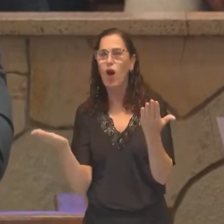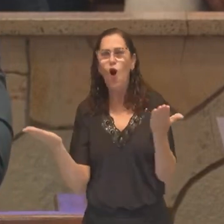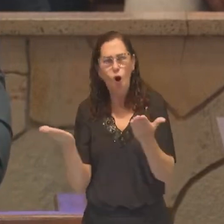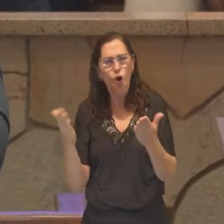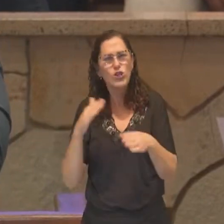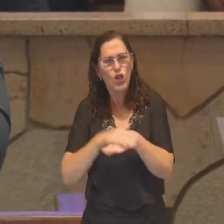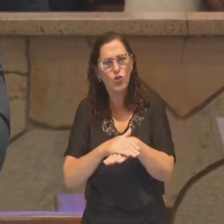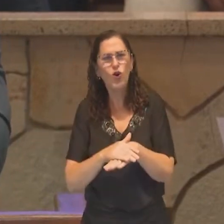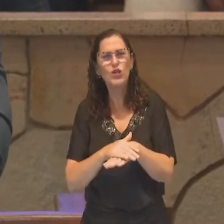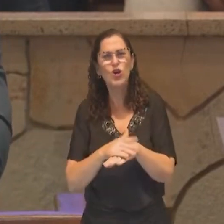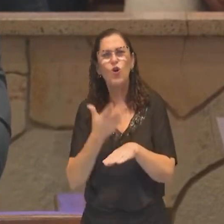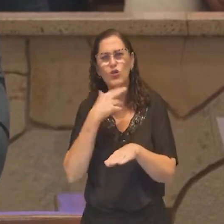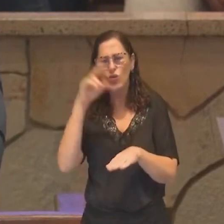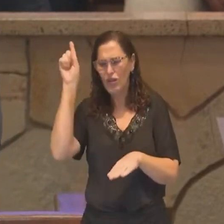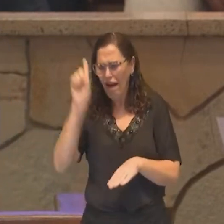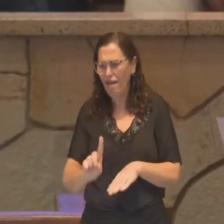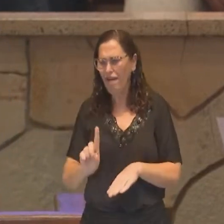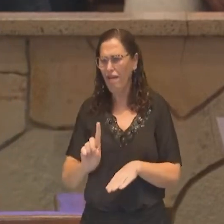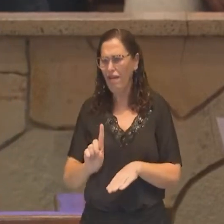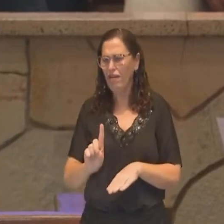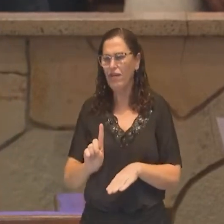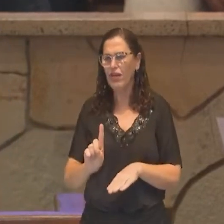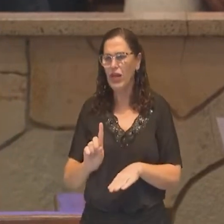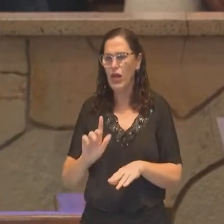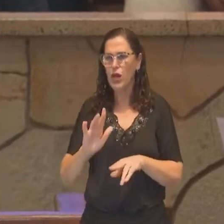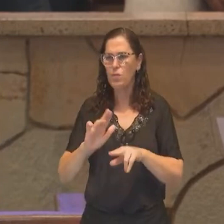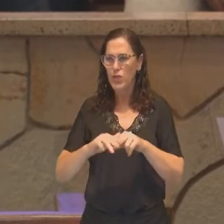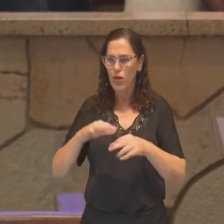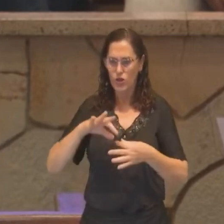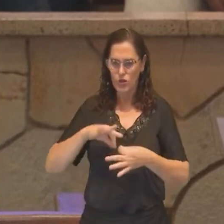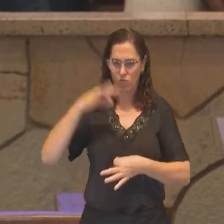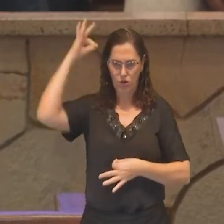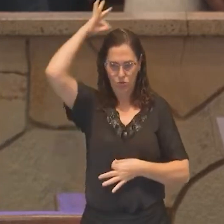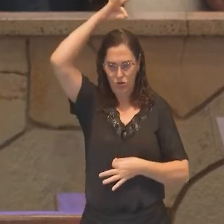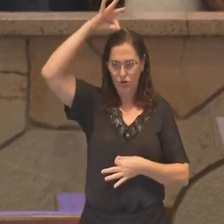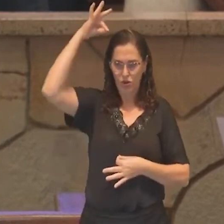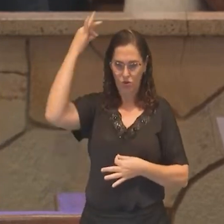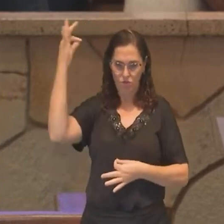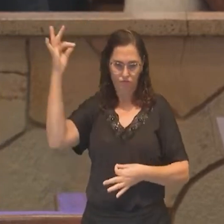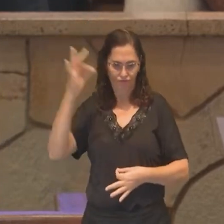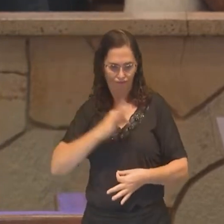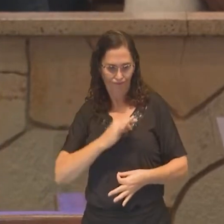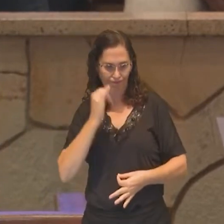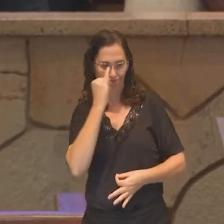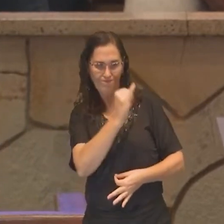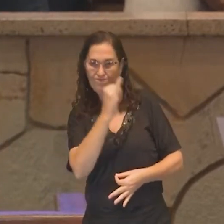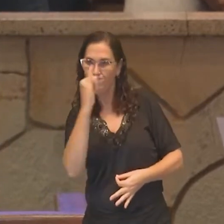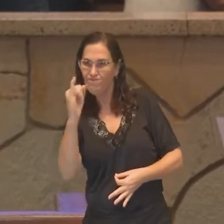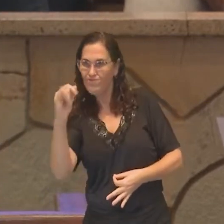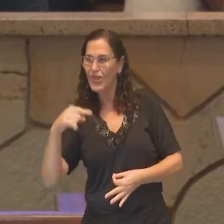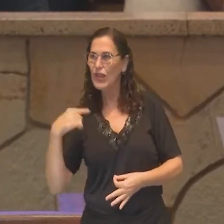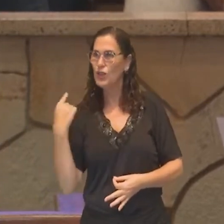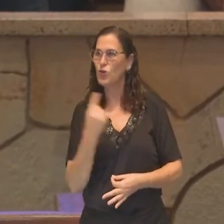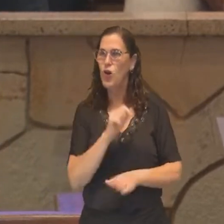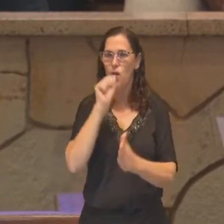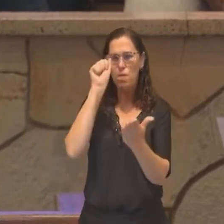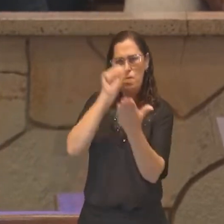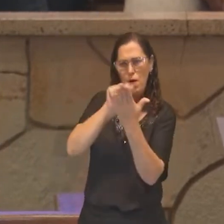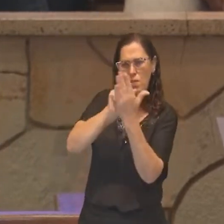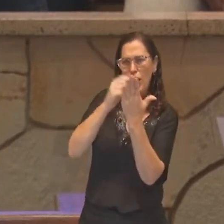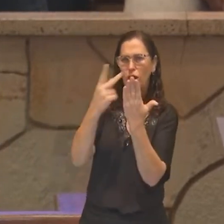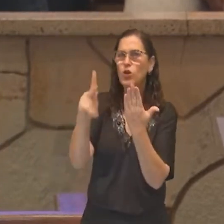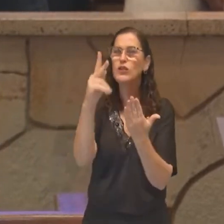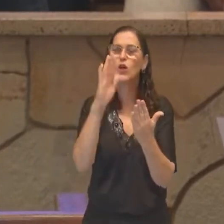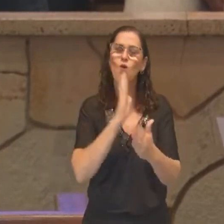o Senhor está aqui no nosso meio, por meio do seu Espírito Santo, a falar com cada um de nós. Ele está batendo a porta do